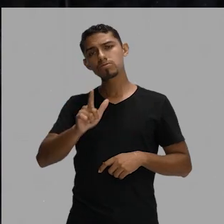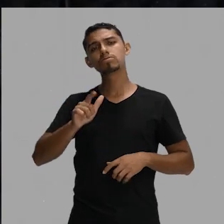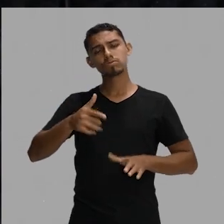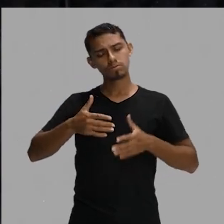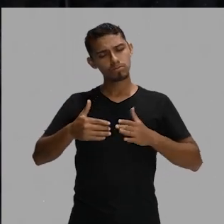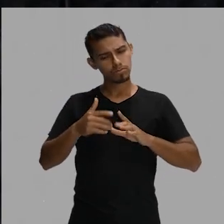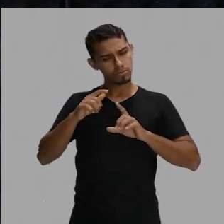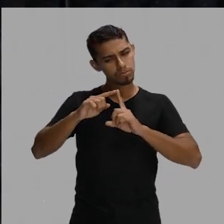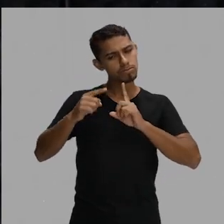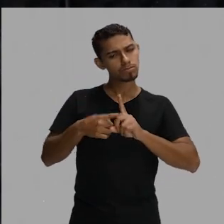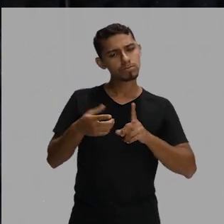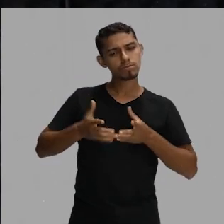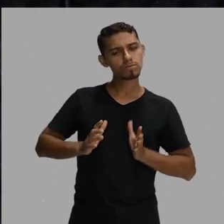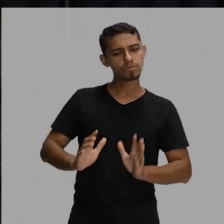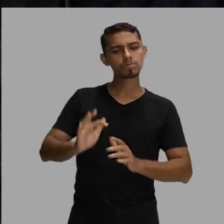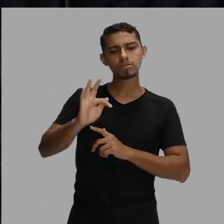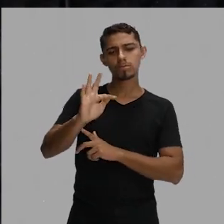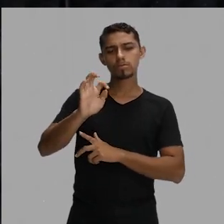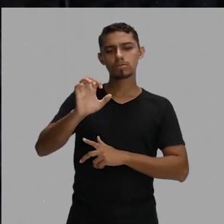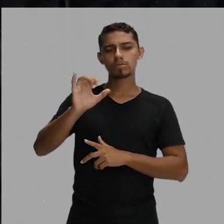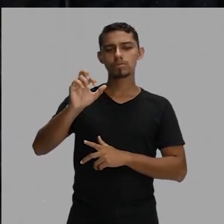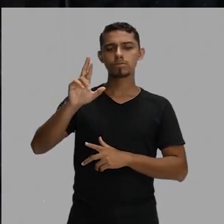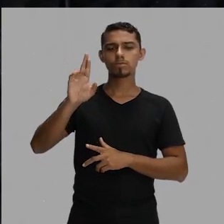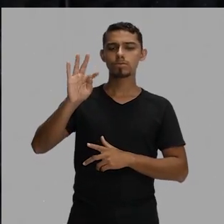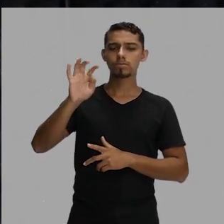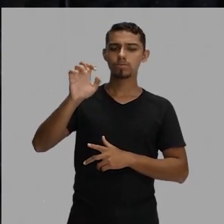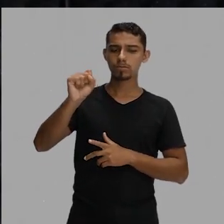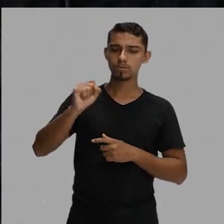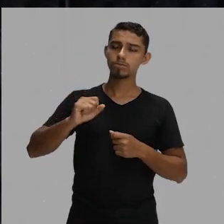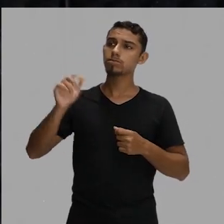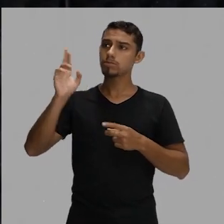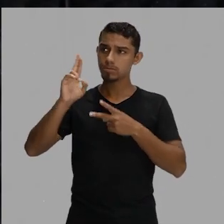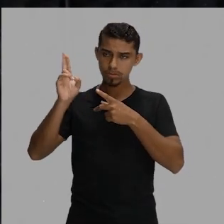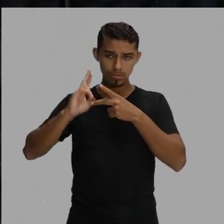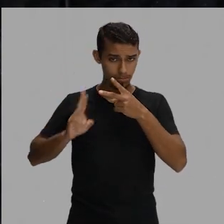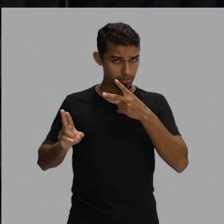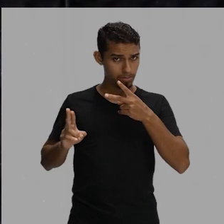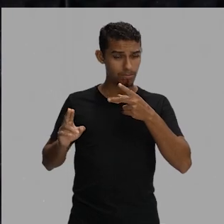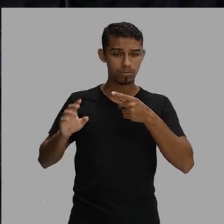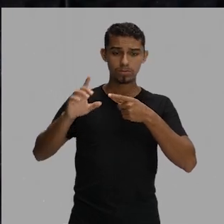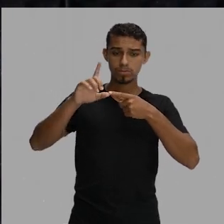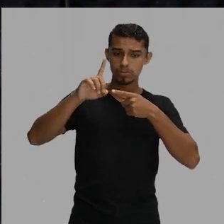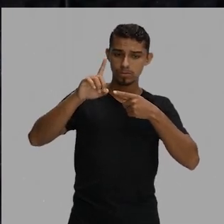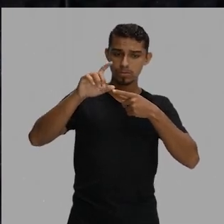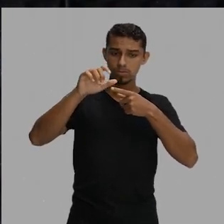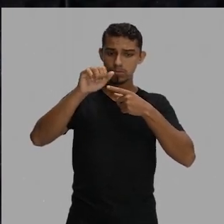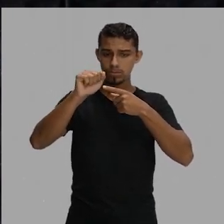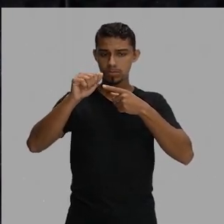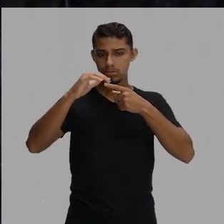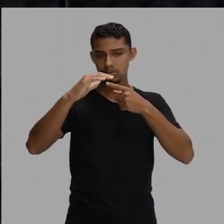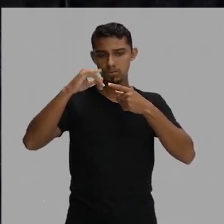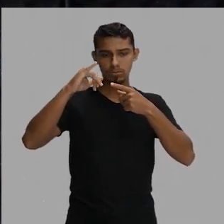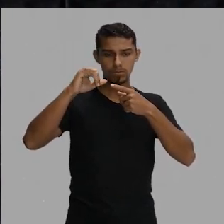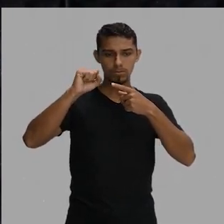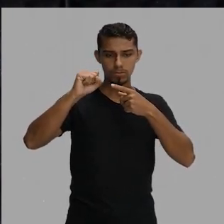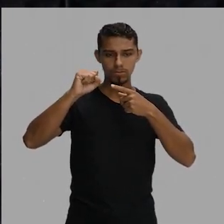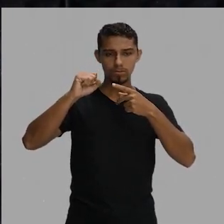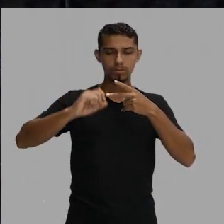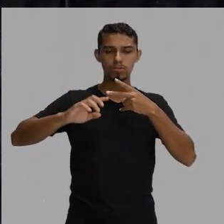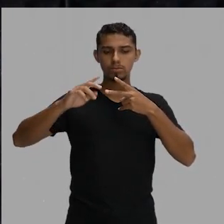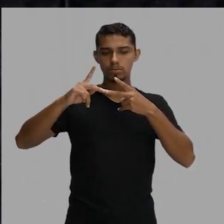conseguirem produzirem descendentes férteis. Ora, se eu tenho espécies diferentes, então, consequentemente, não pode